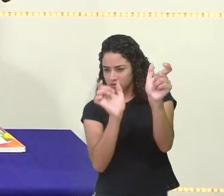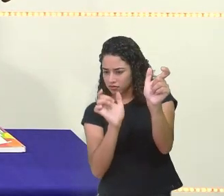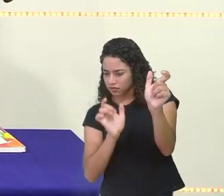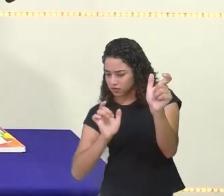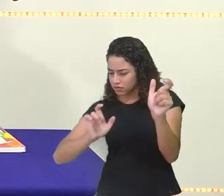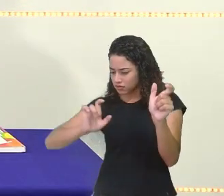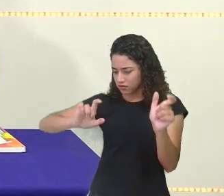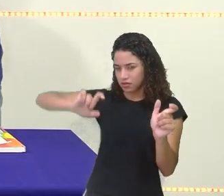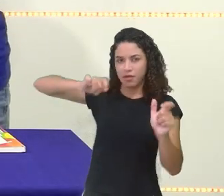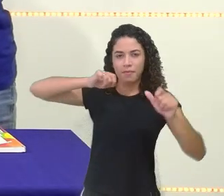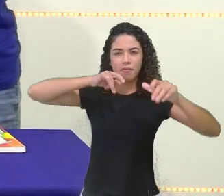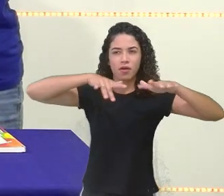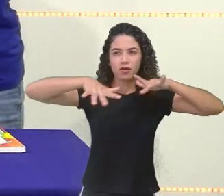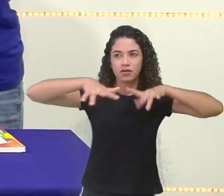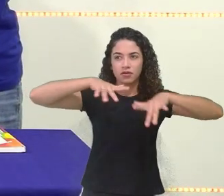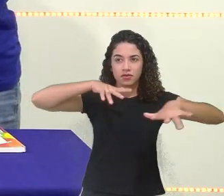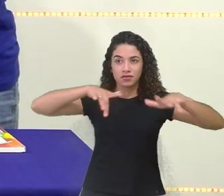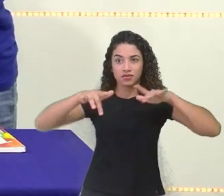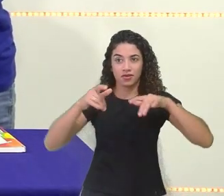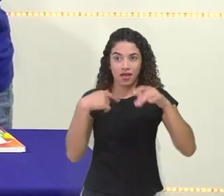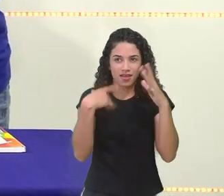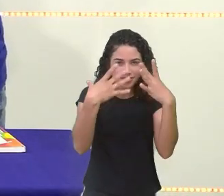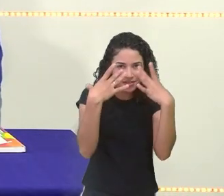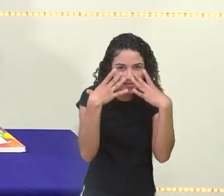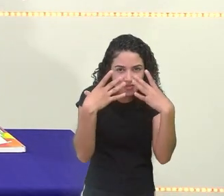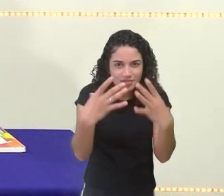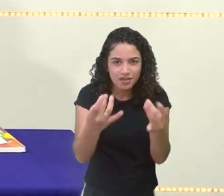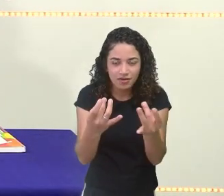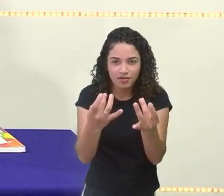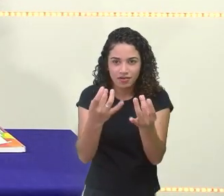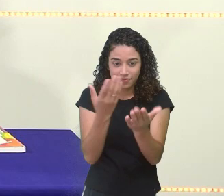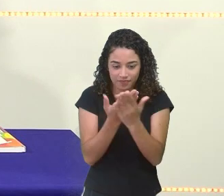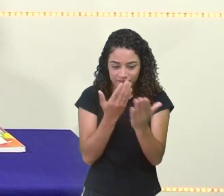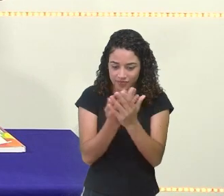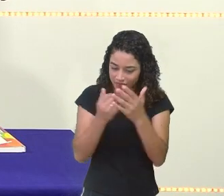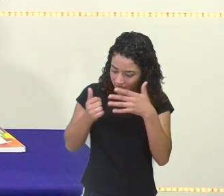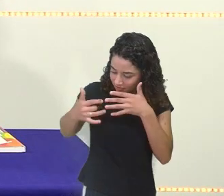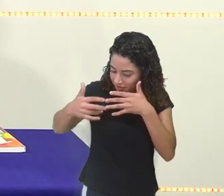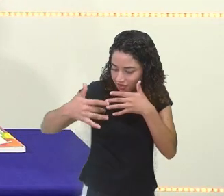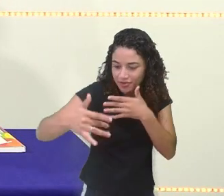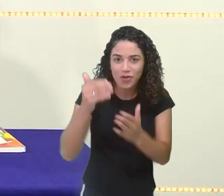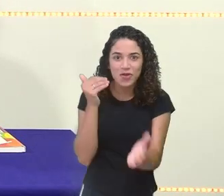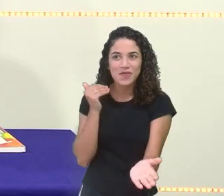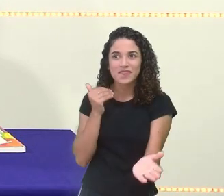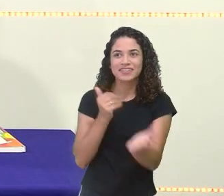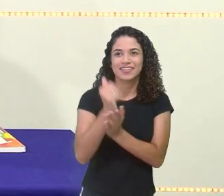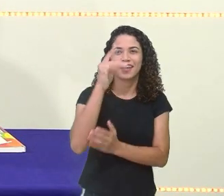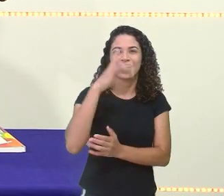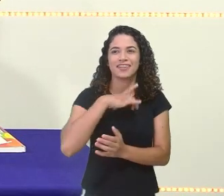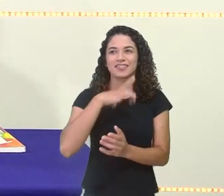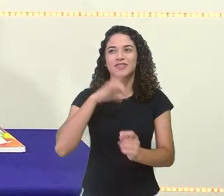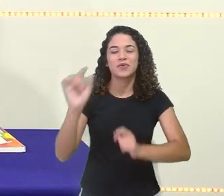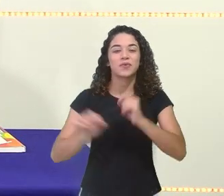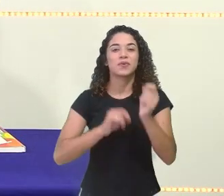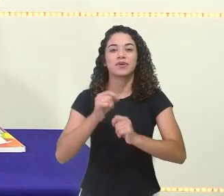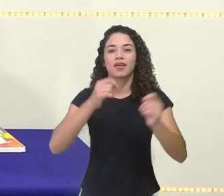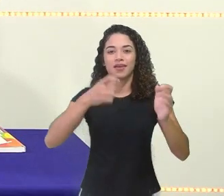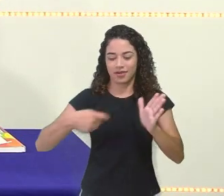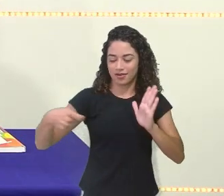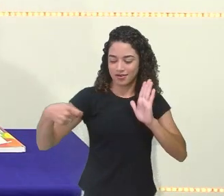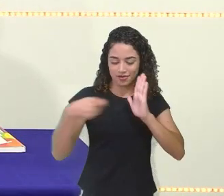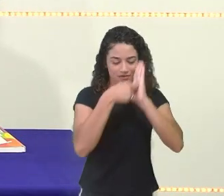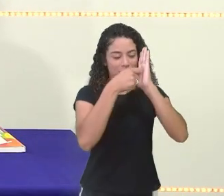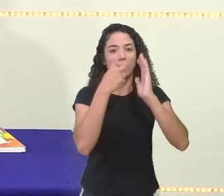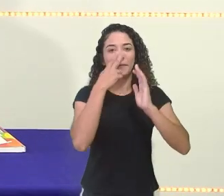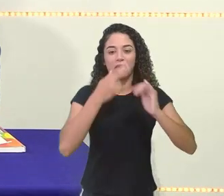olha o que tem escrito aí, se liga que a aula vai começar. E tem uma tomada, né, para você realmente